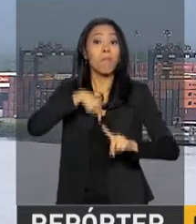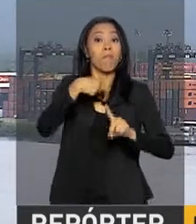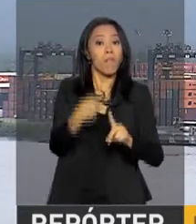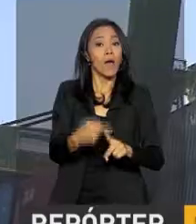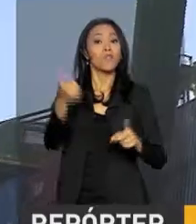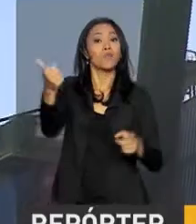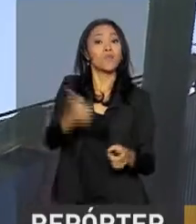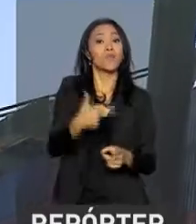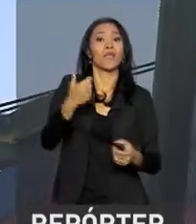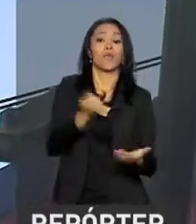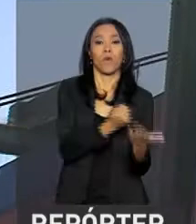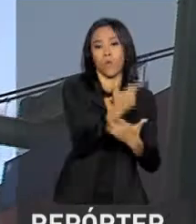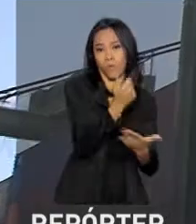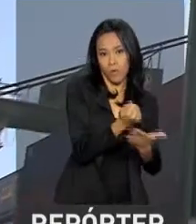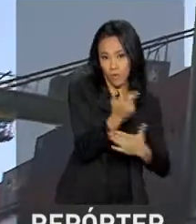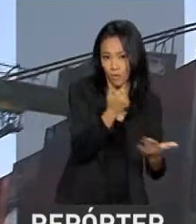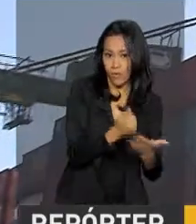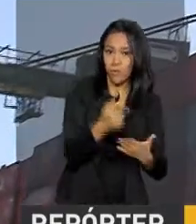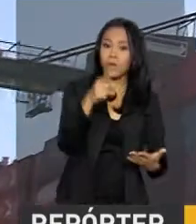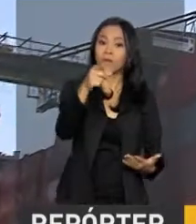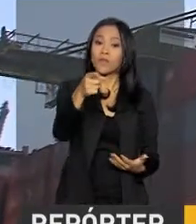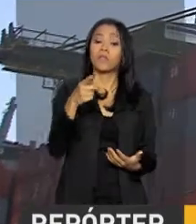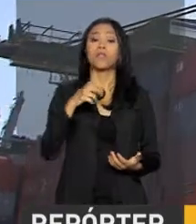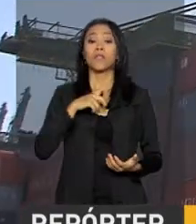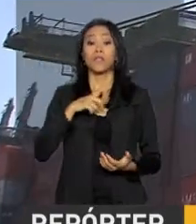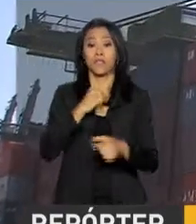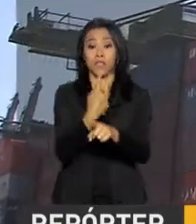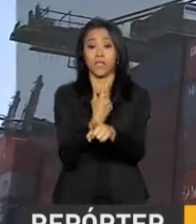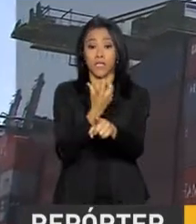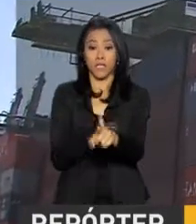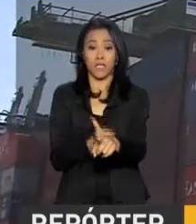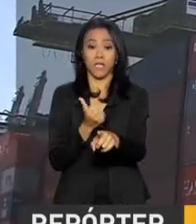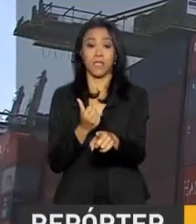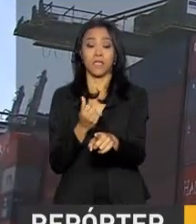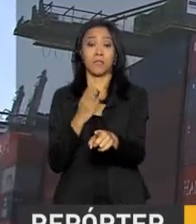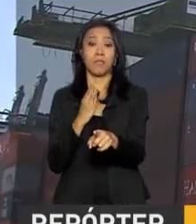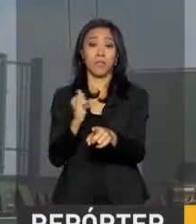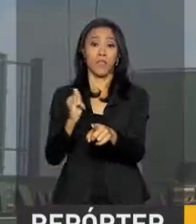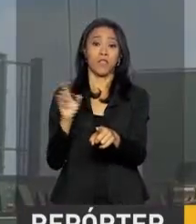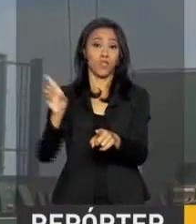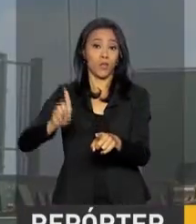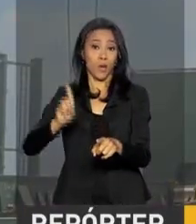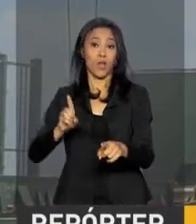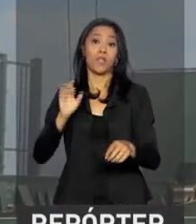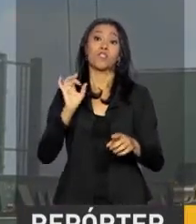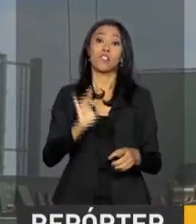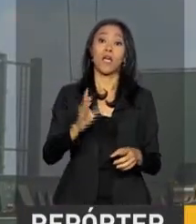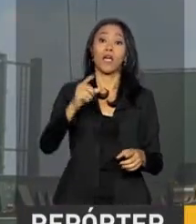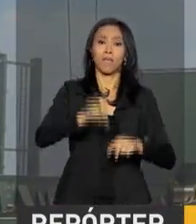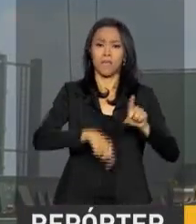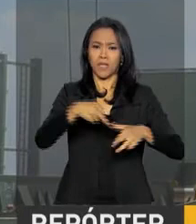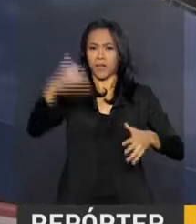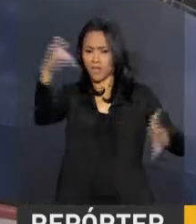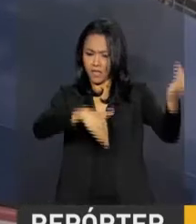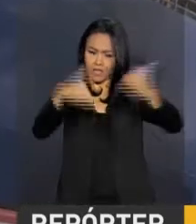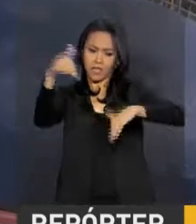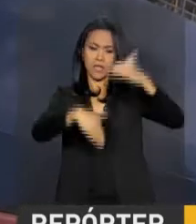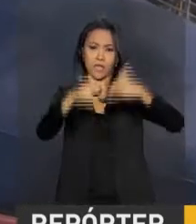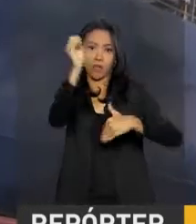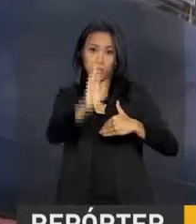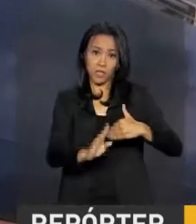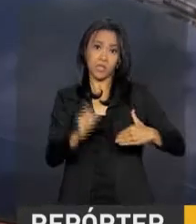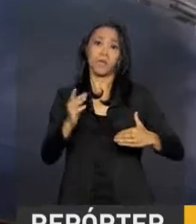as exportações renderam para o país 16 bilhões de dólares já as importações motivadas pela recuperação